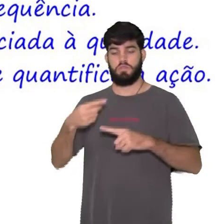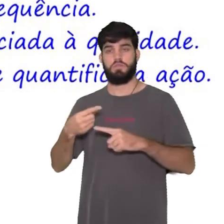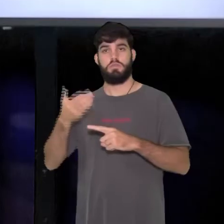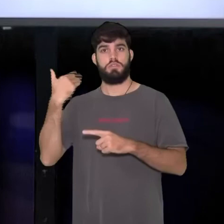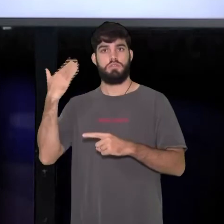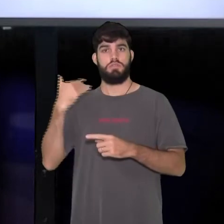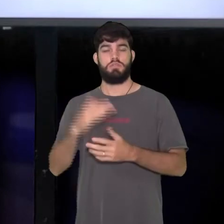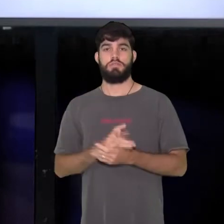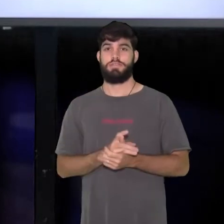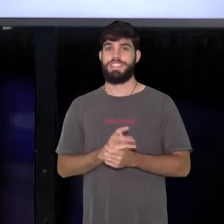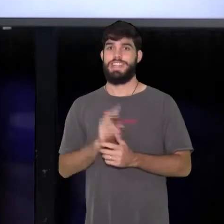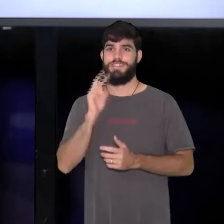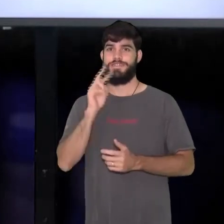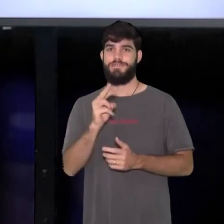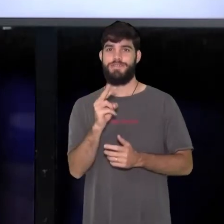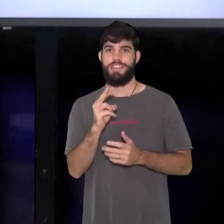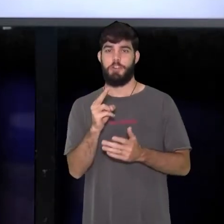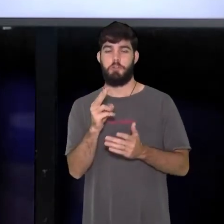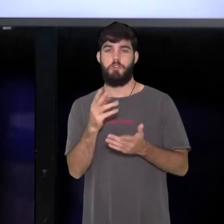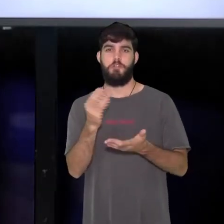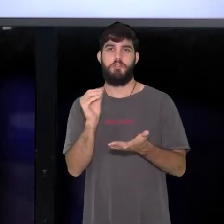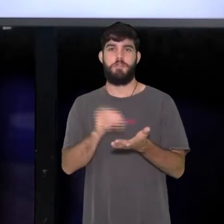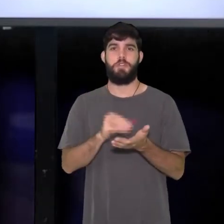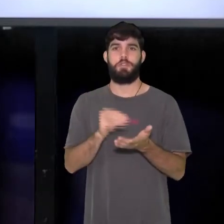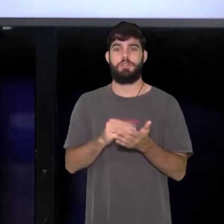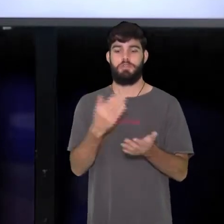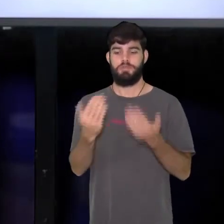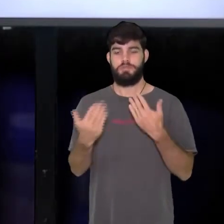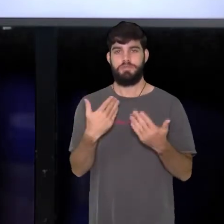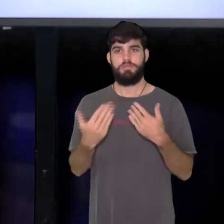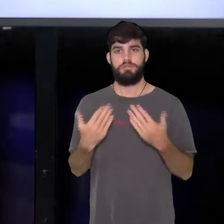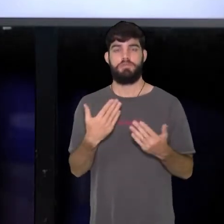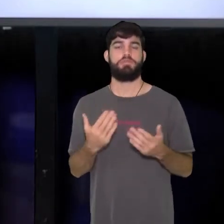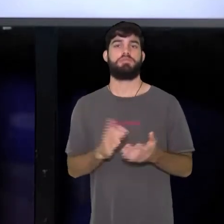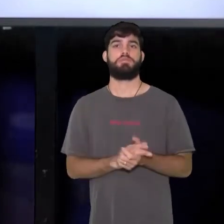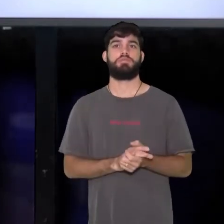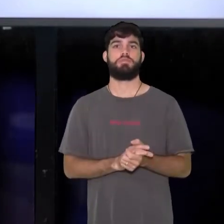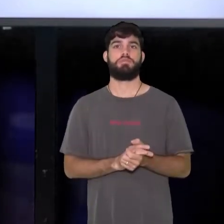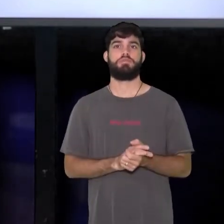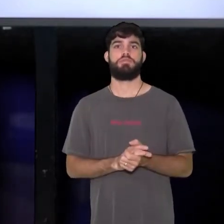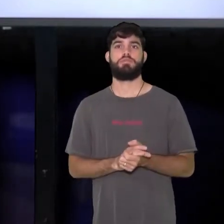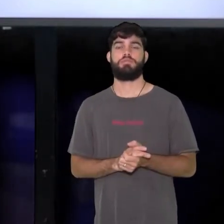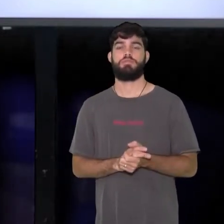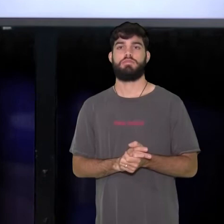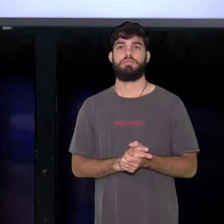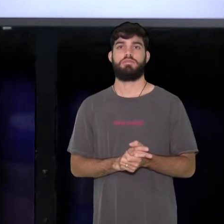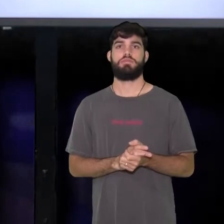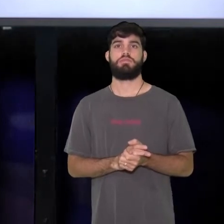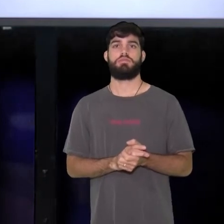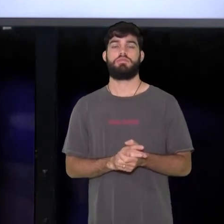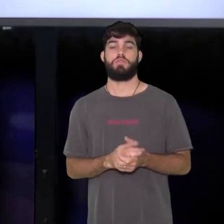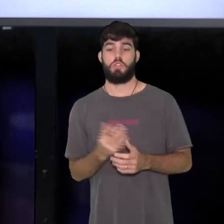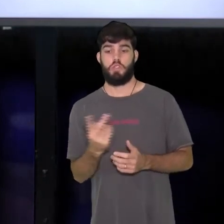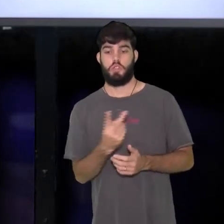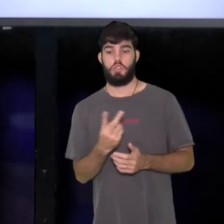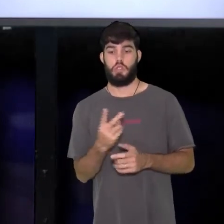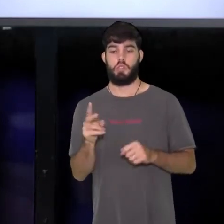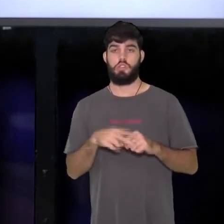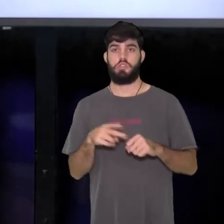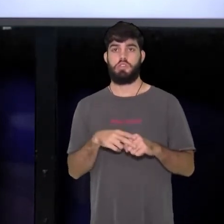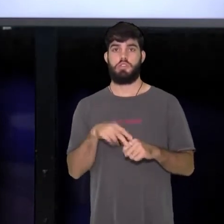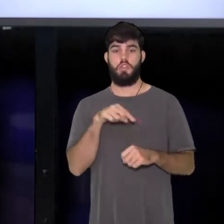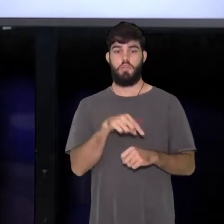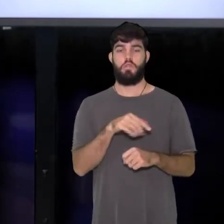sequência. A gente viu que faltou um paralelismo. Ao invés de ele colocar os dois tempos, os dois verbos no mesmo tempo,